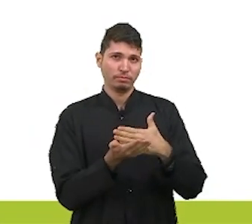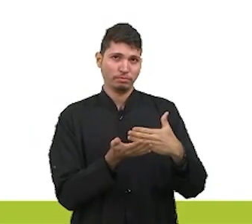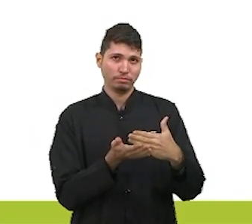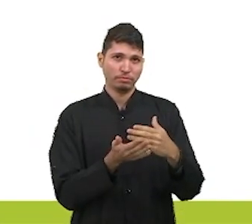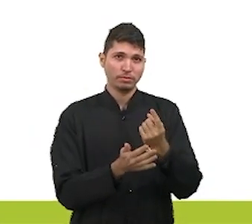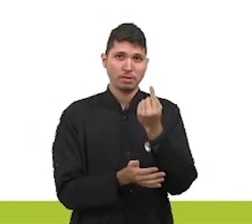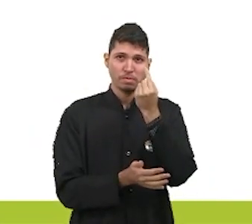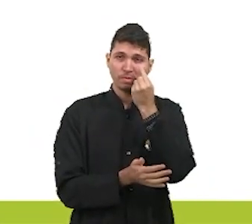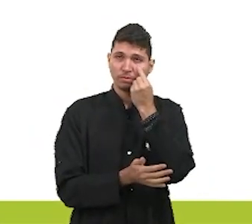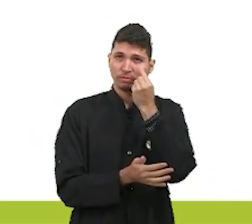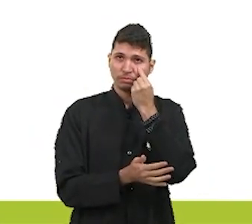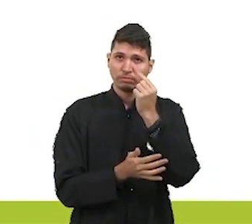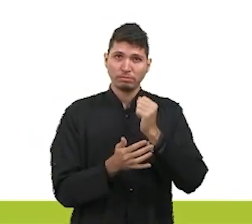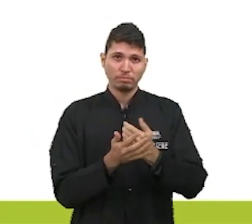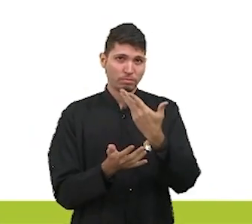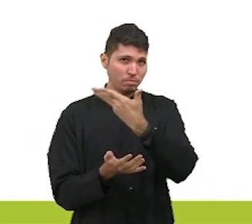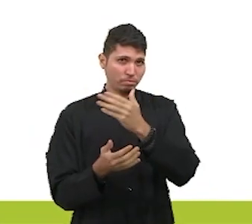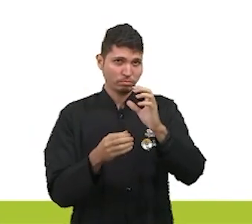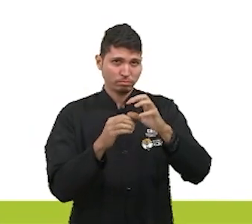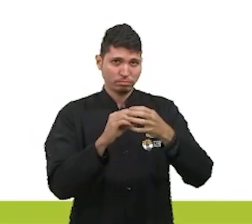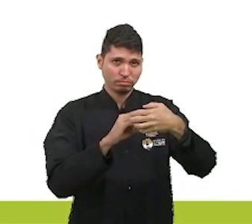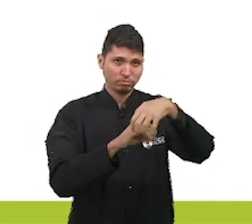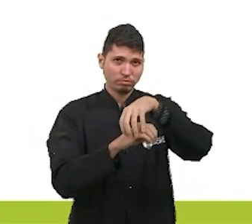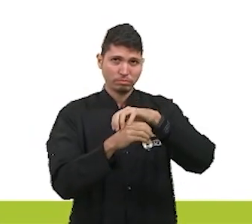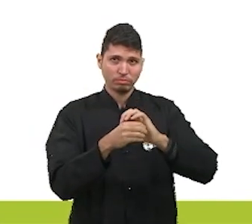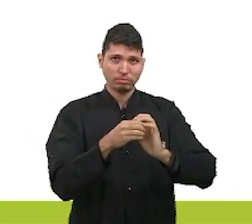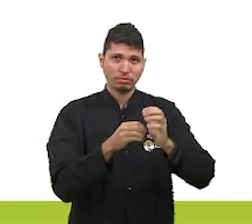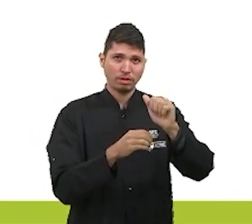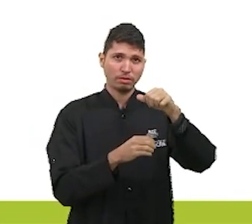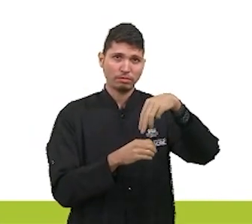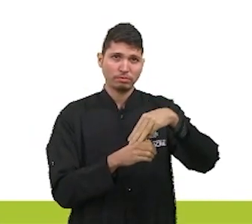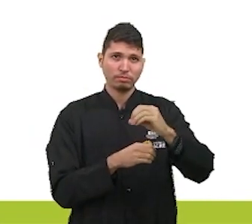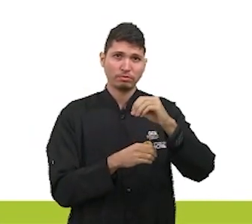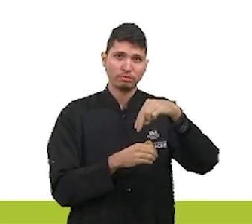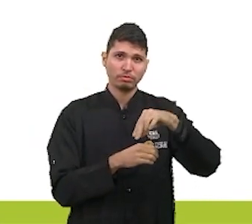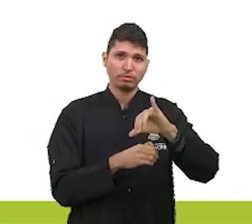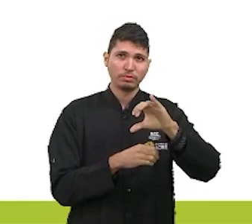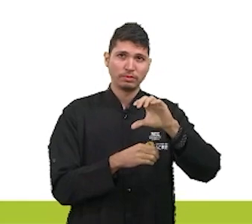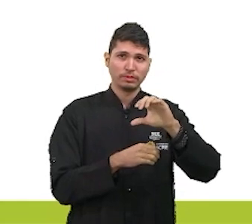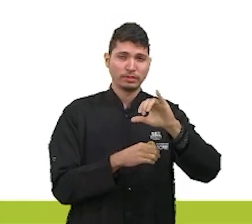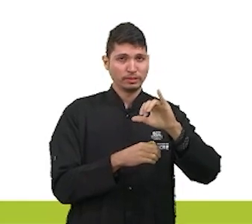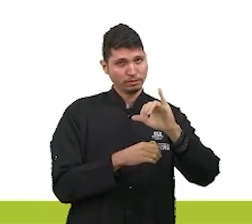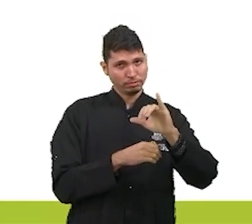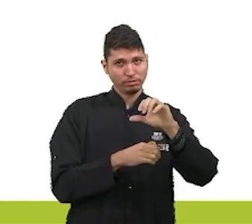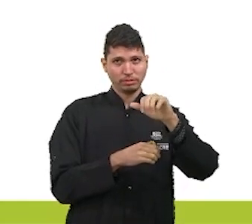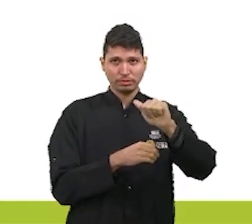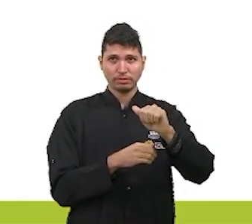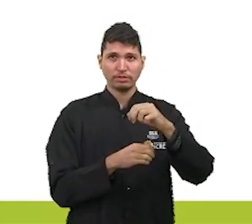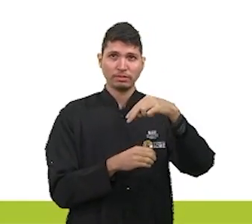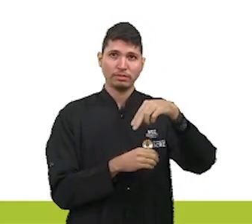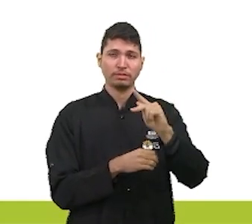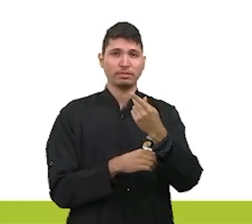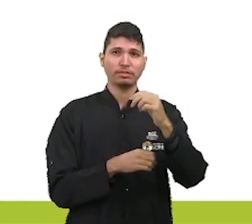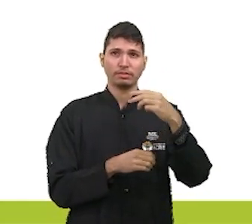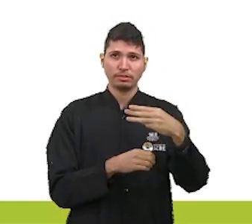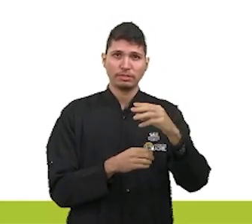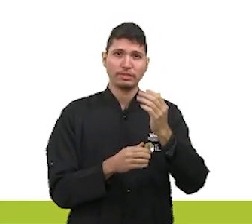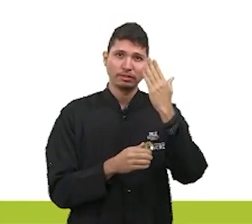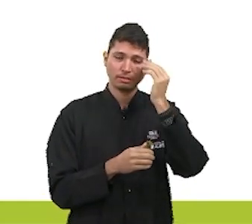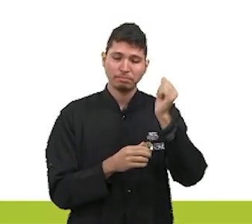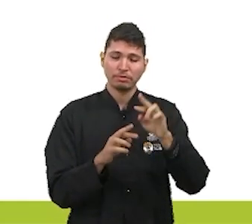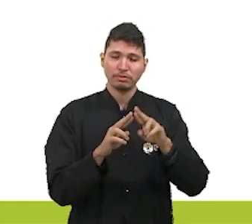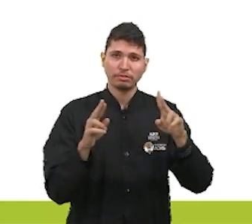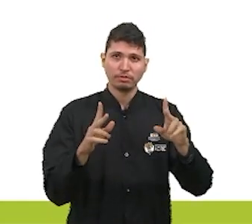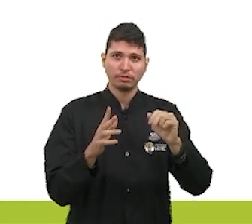analisar aqui uma molécula, a molécula de amônia, NH3, e saber a